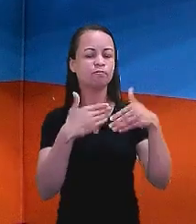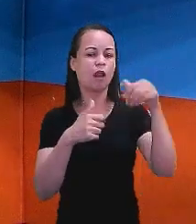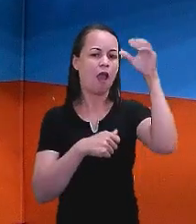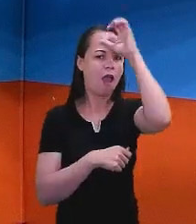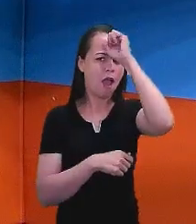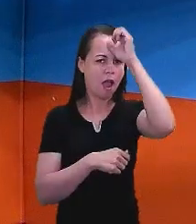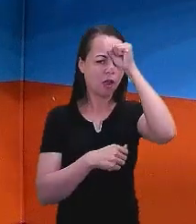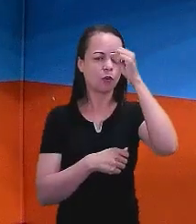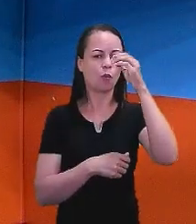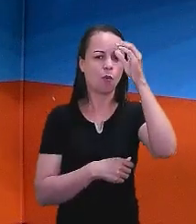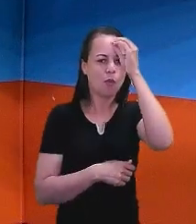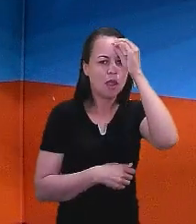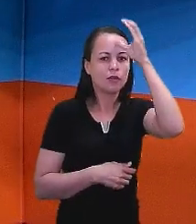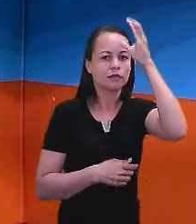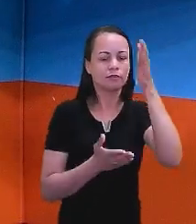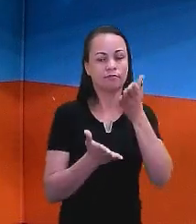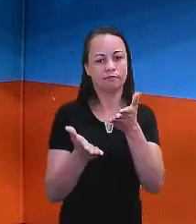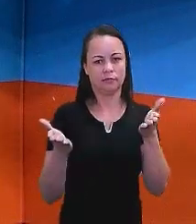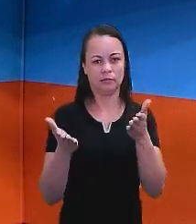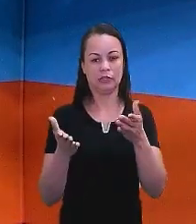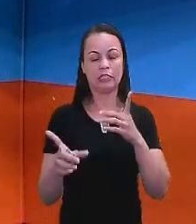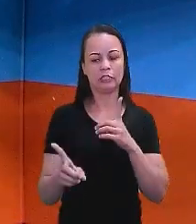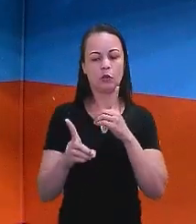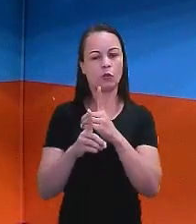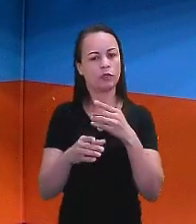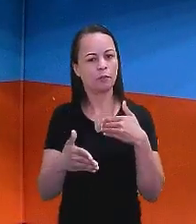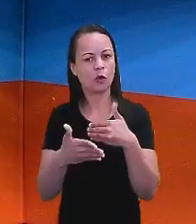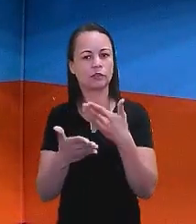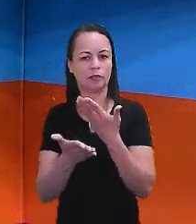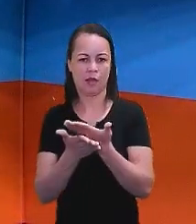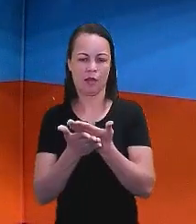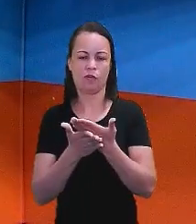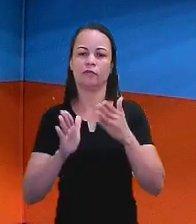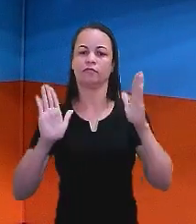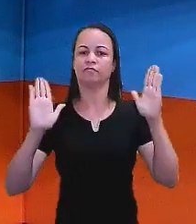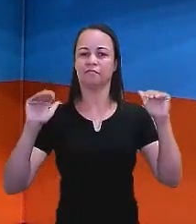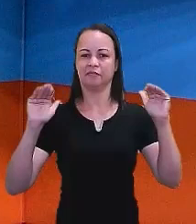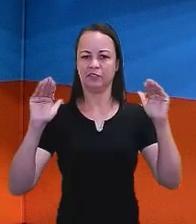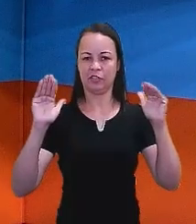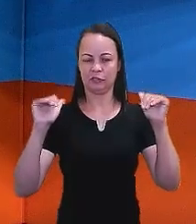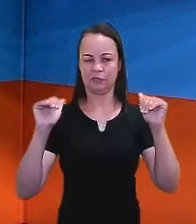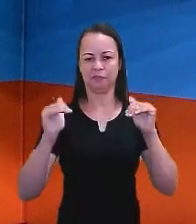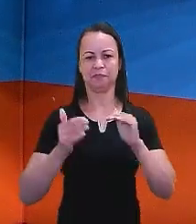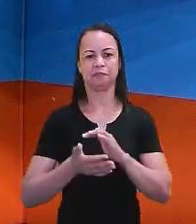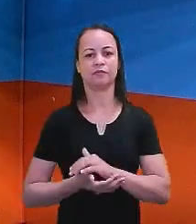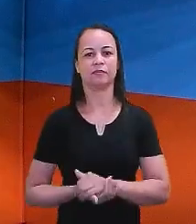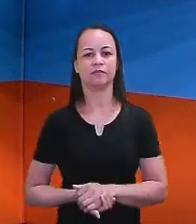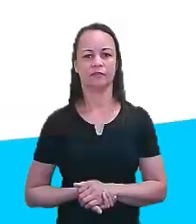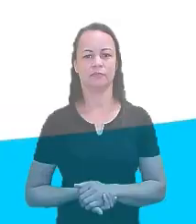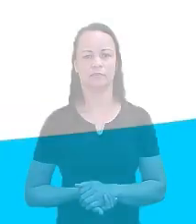de vocês. E a gente se encontra na próxima aula, tá bom? Tchau, tchau e até lá!